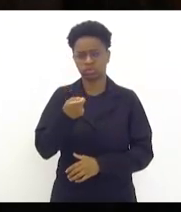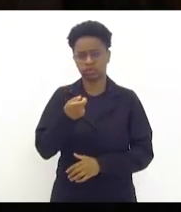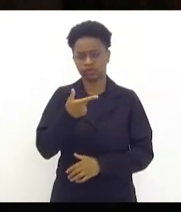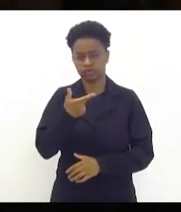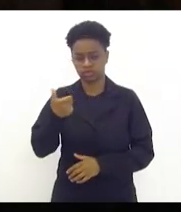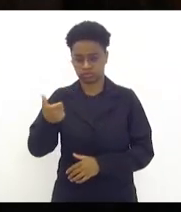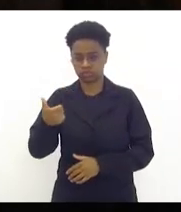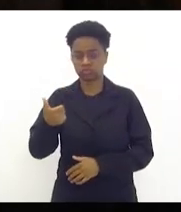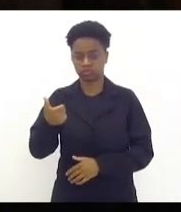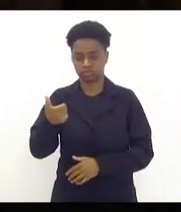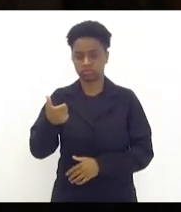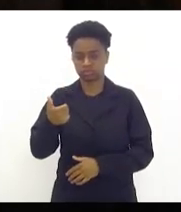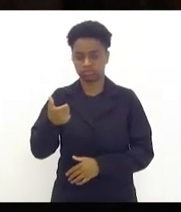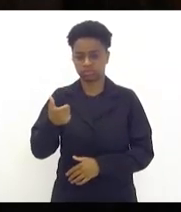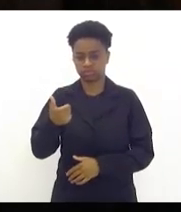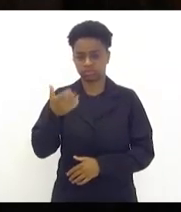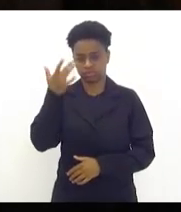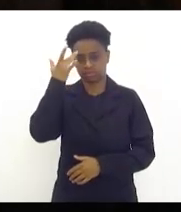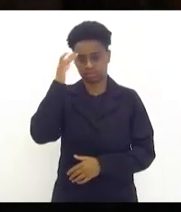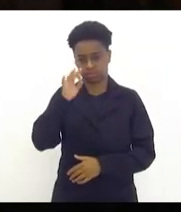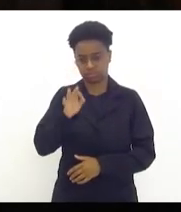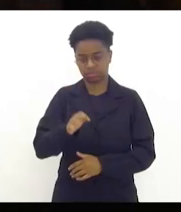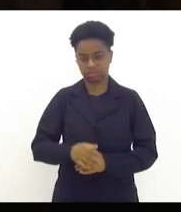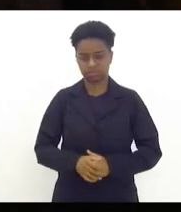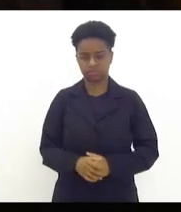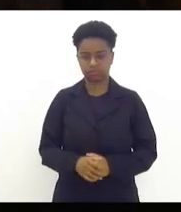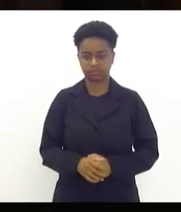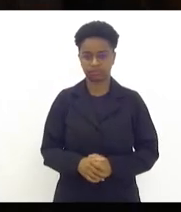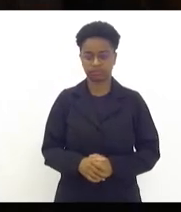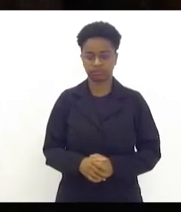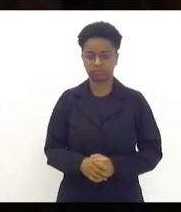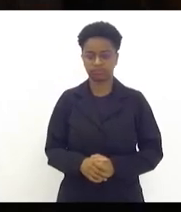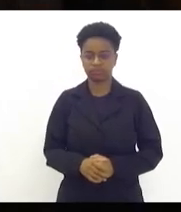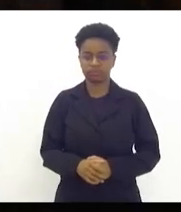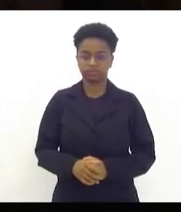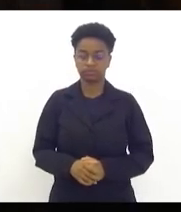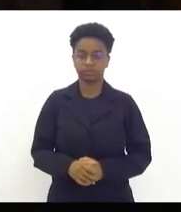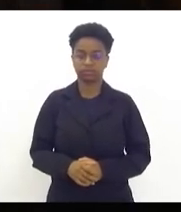2021, salvo erro de memória. Então, estou